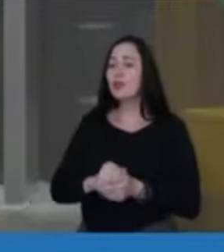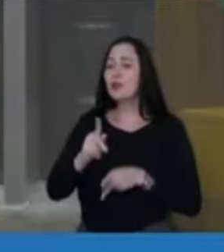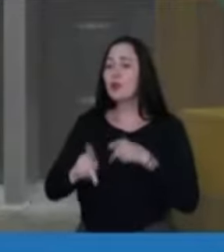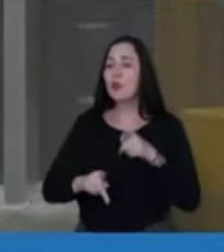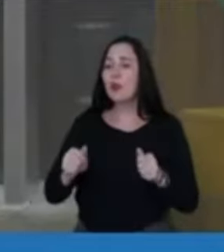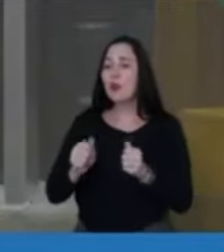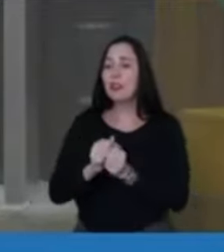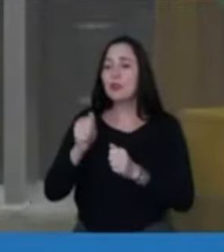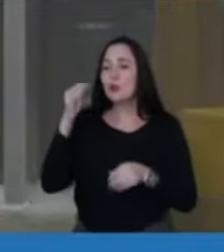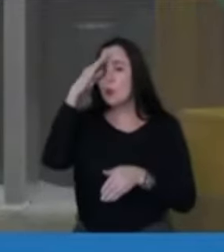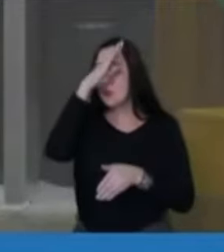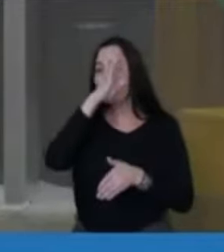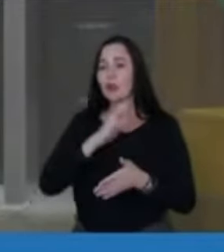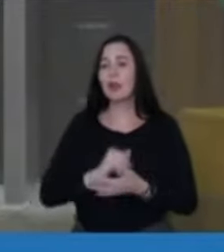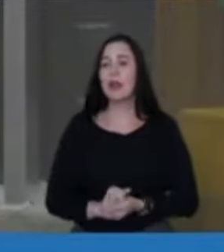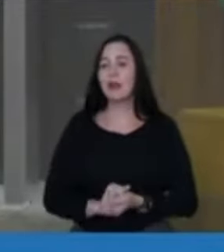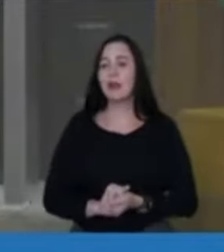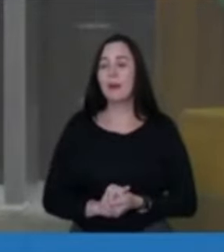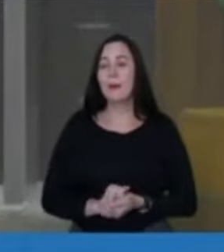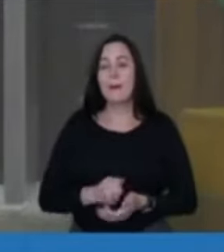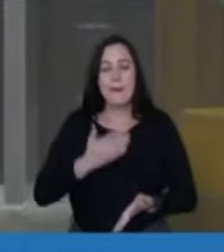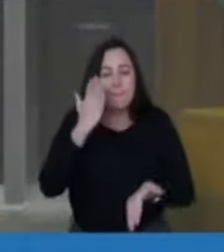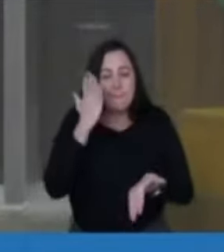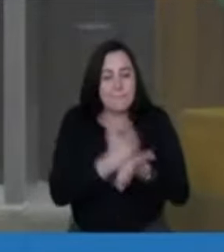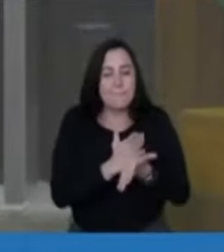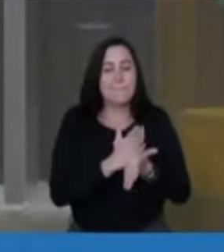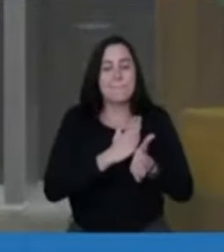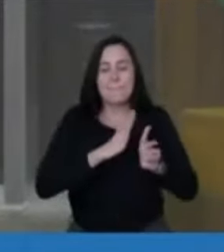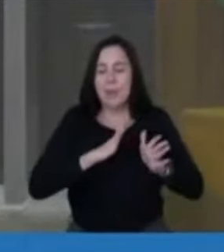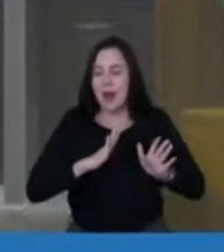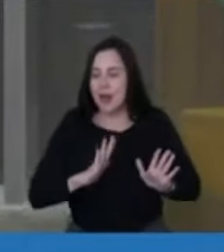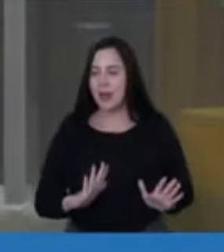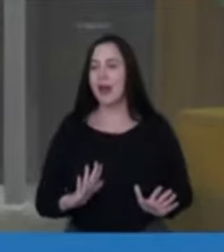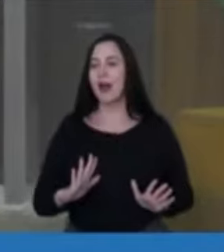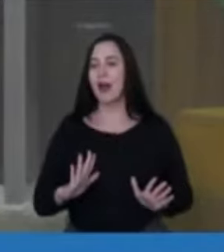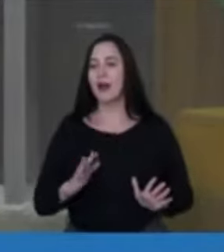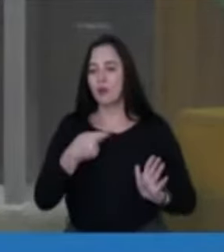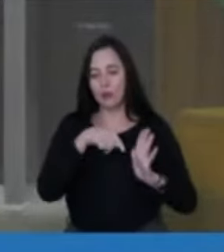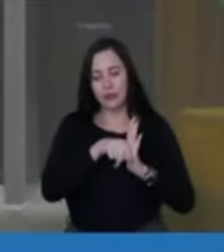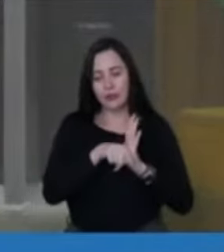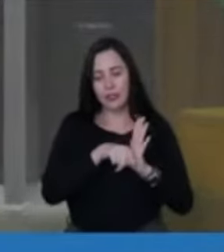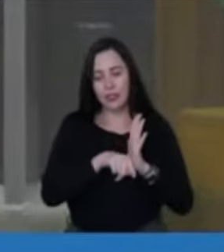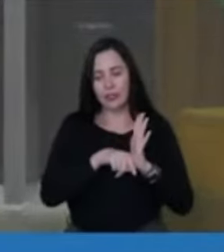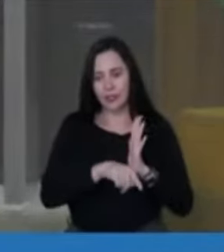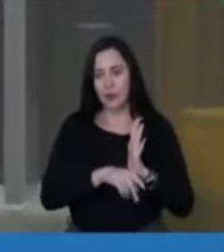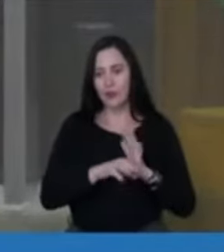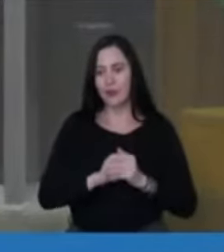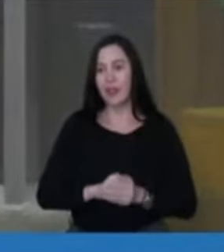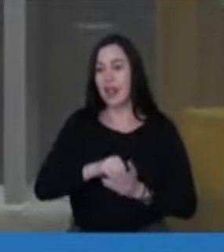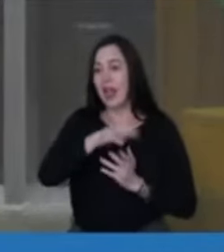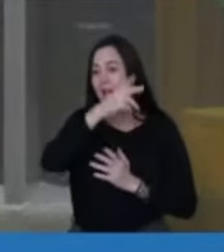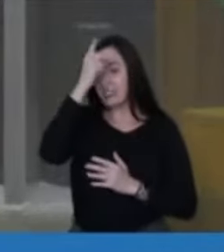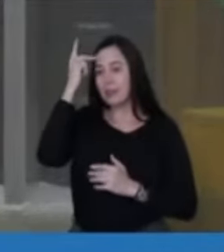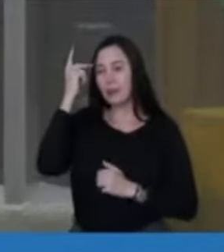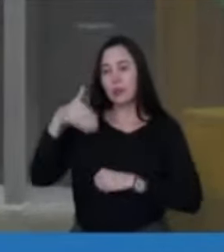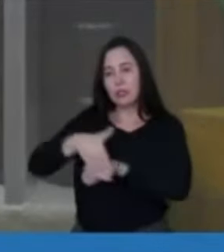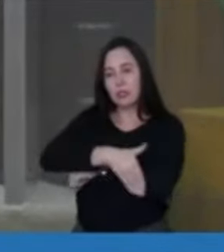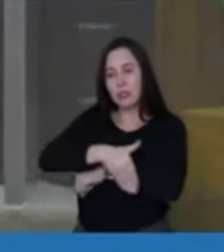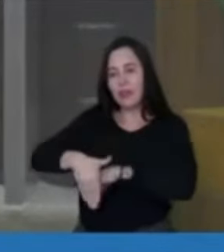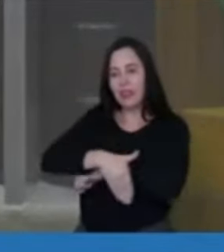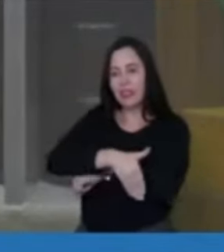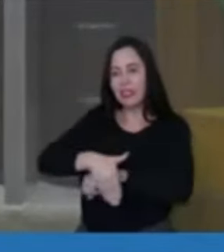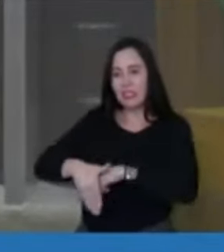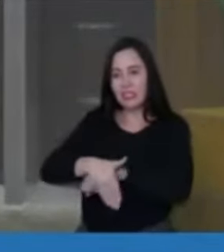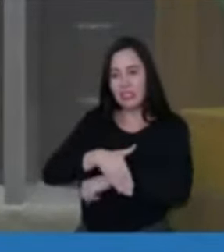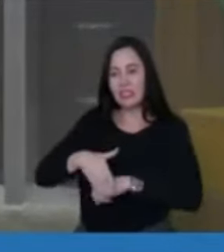Aliás, as mesmas pessoas que lá estavam defenderam na CPMI que não houve tentativa de golpe no dia 8